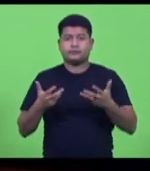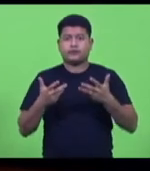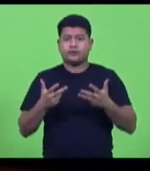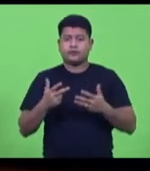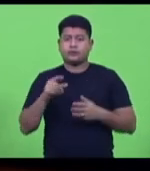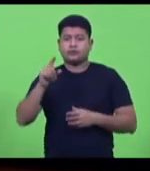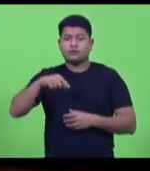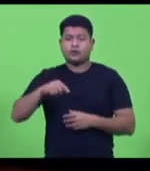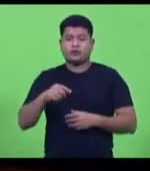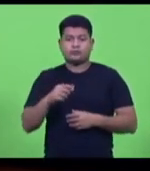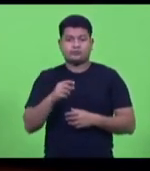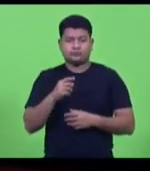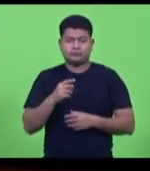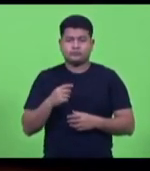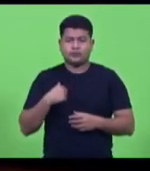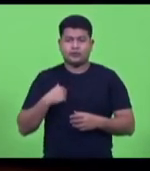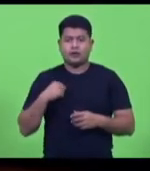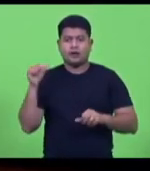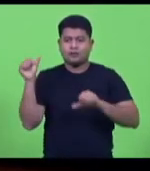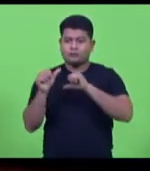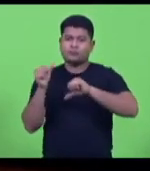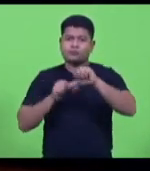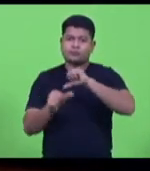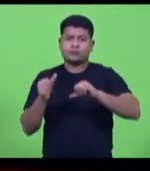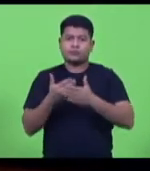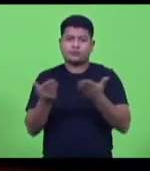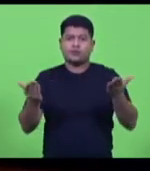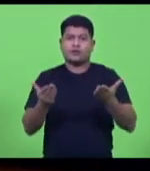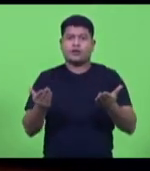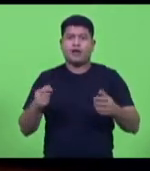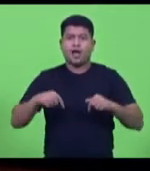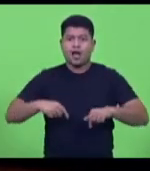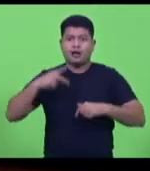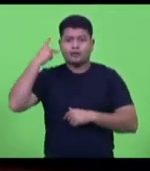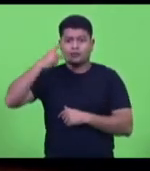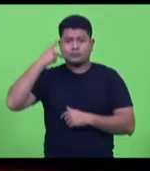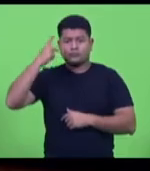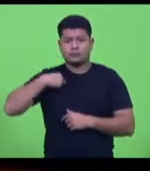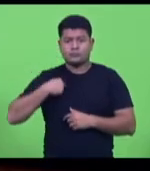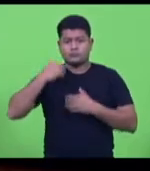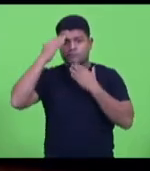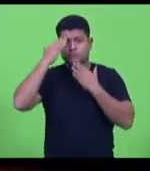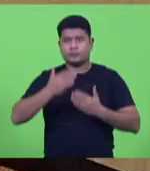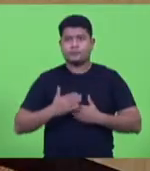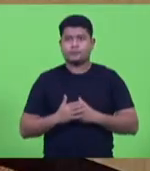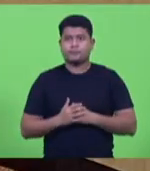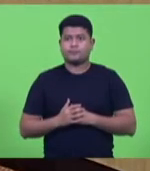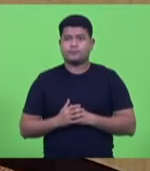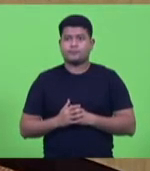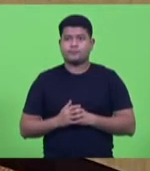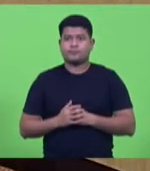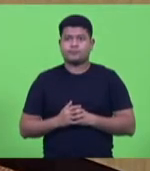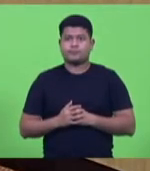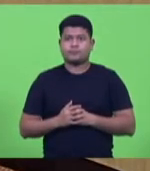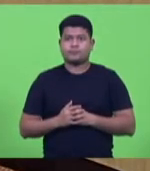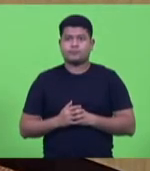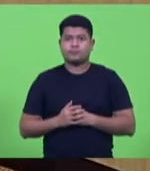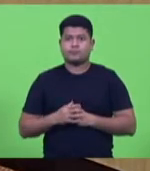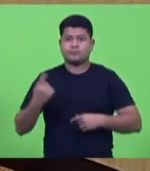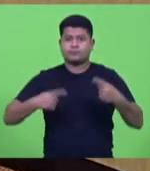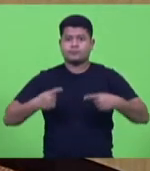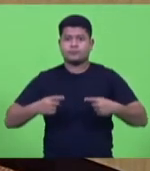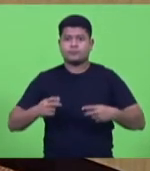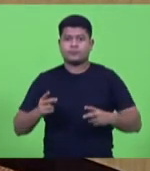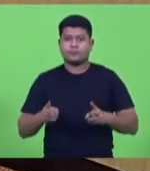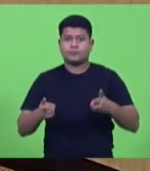as informações fake news que vêm toda hora nesse parlamento. Muito obrigada. Ainda para discutir a matéria, com a